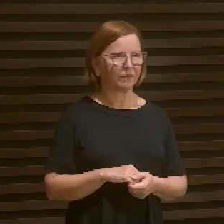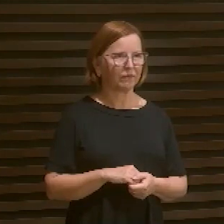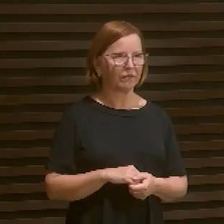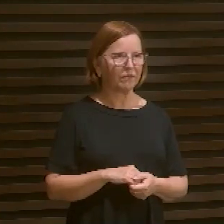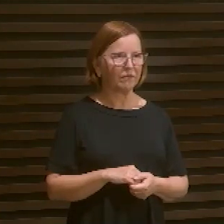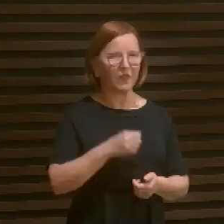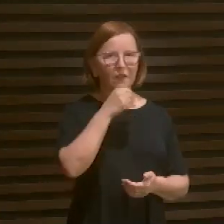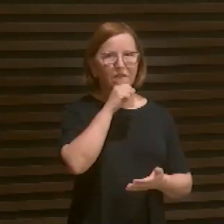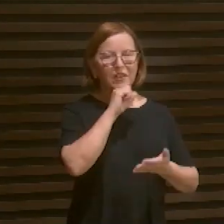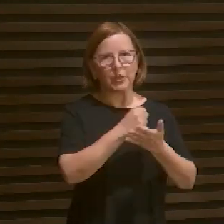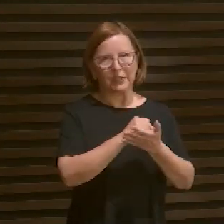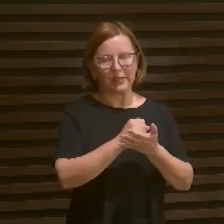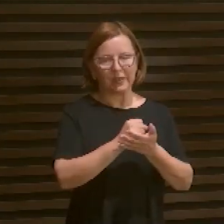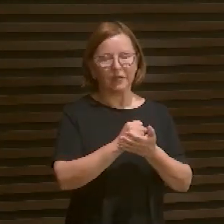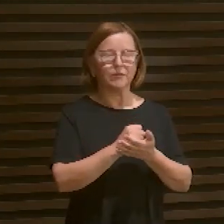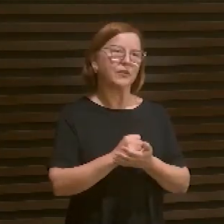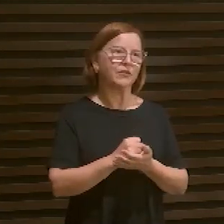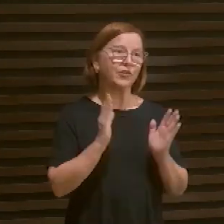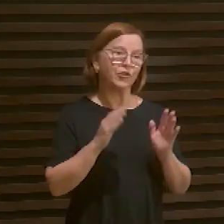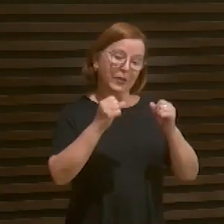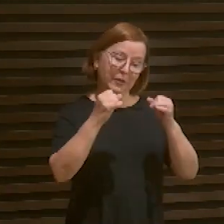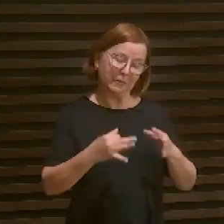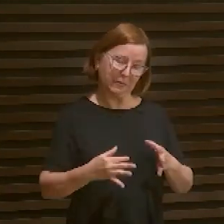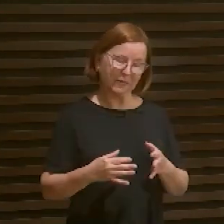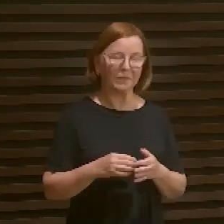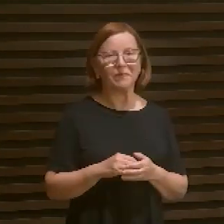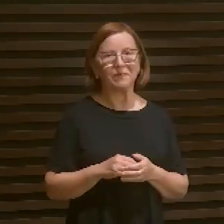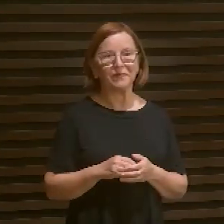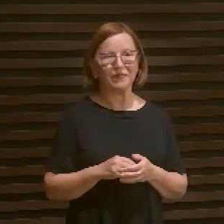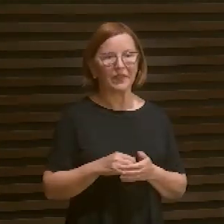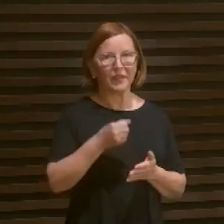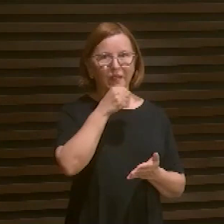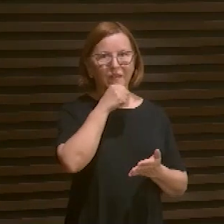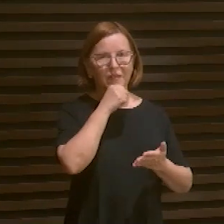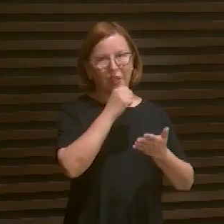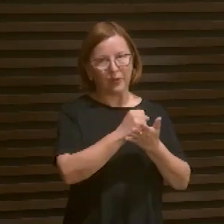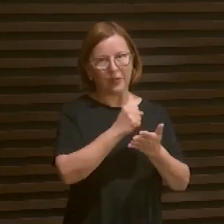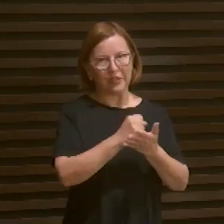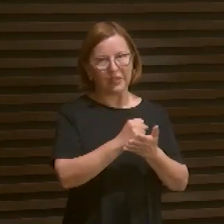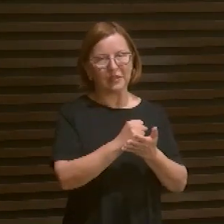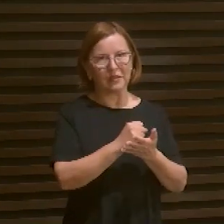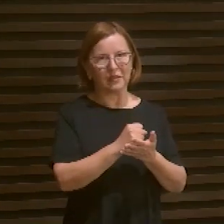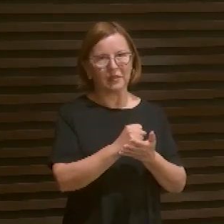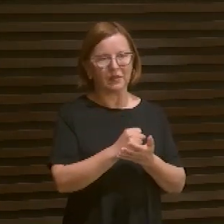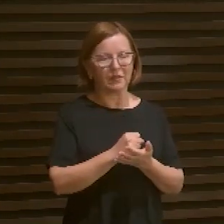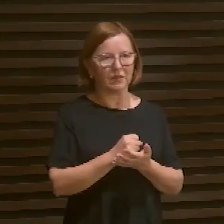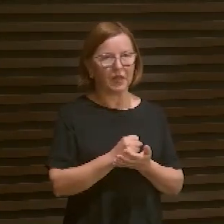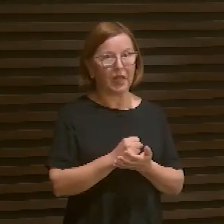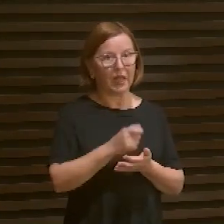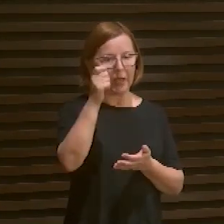Velho Testamento, eu falei isso aqui da outra vez, no Velho Testamento, o pecador trazia